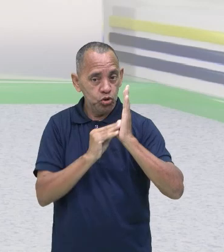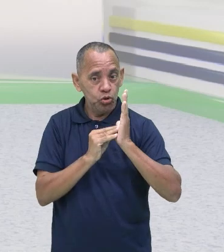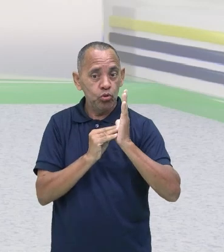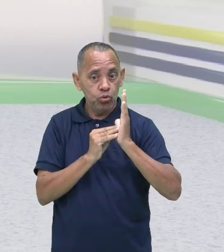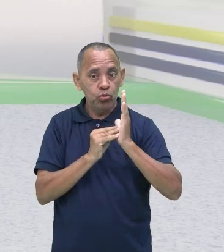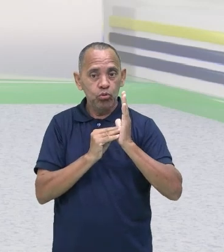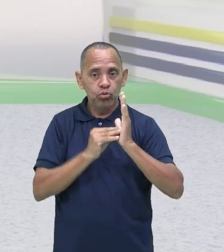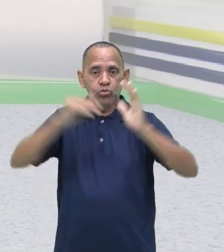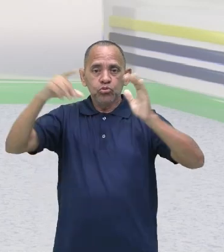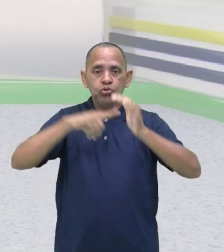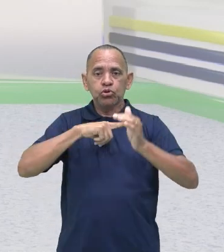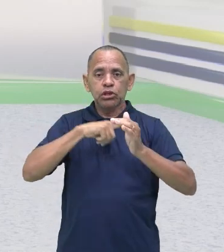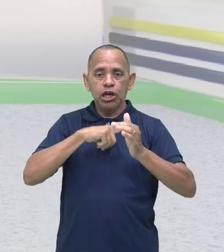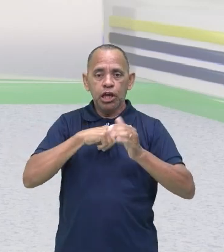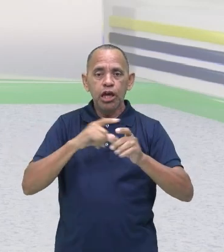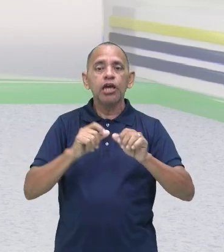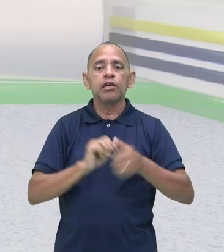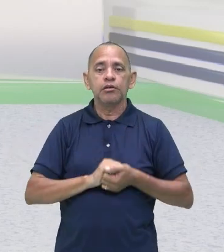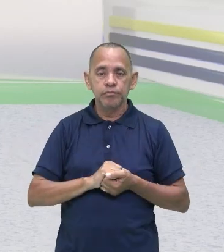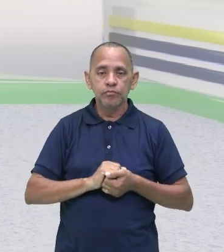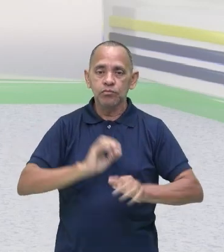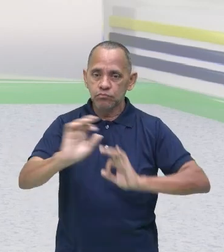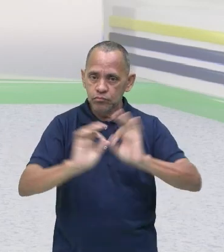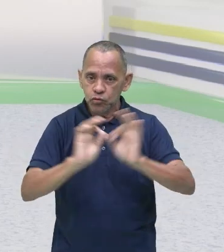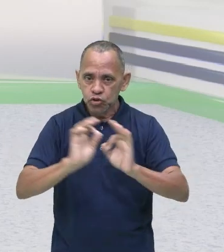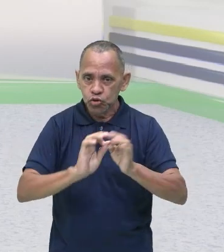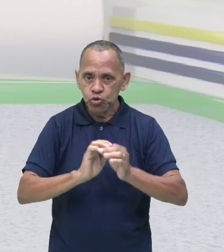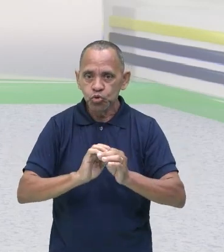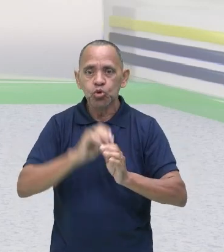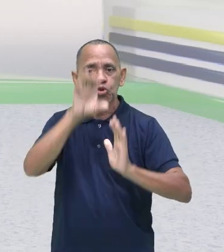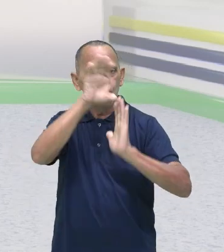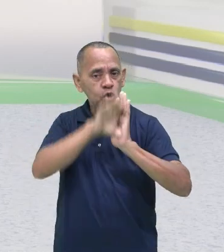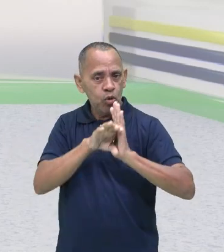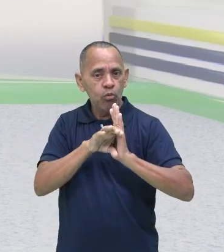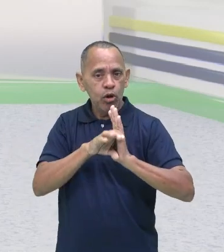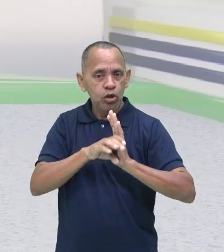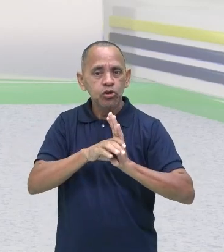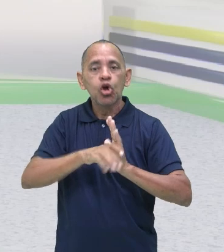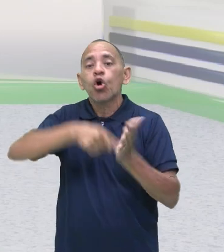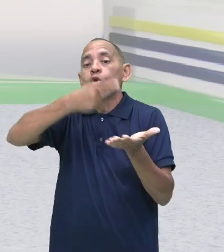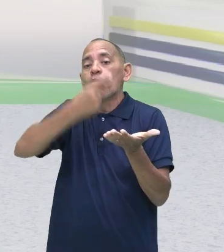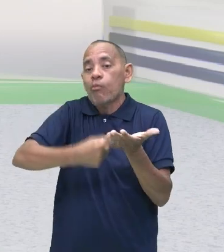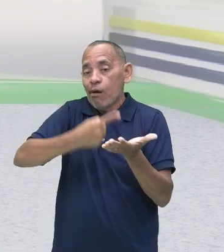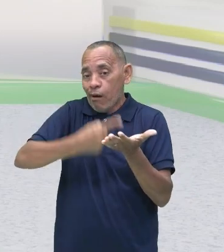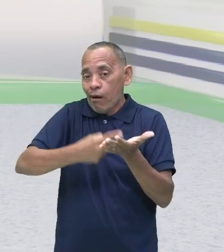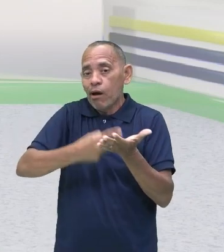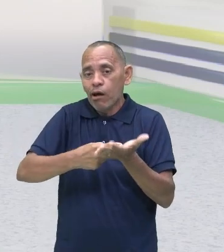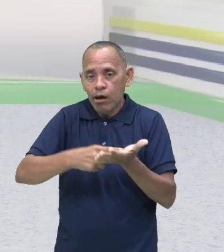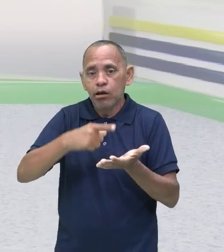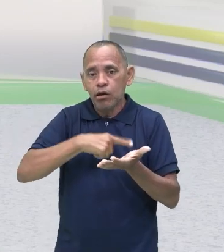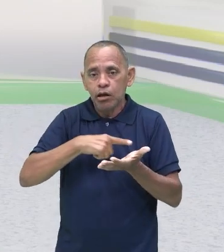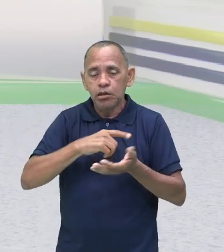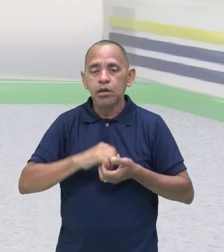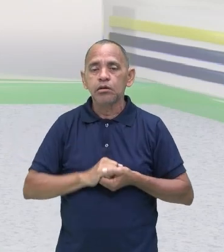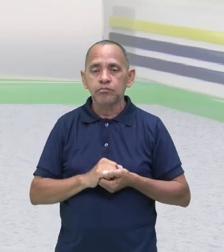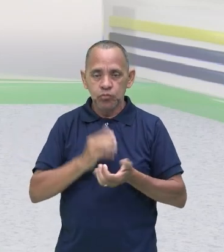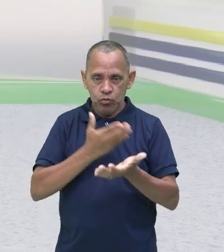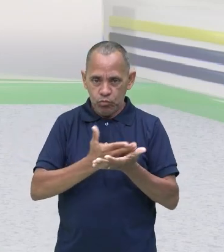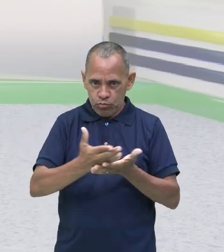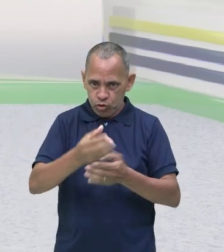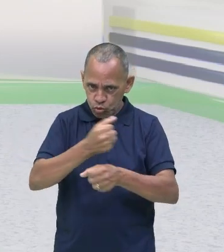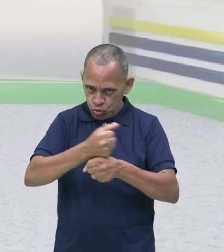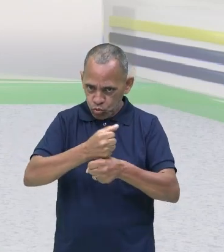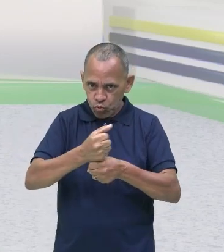os organizadores curriculares já com o pacto da recomposição. Então isso é muito importante a gente já desde o início do ano letivo,